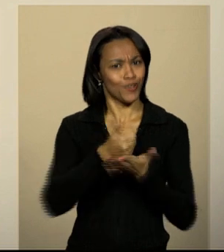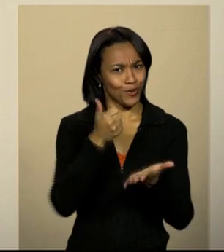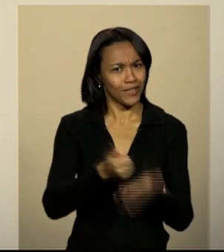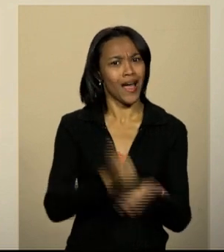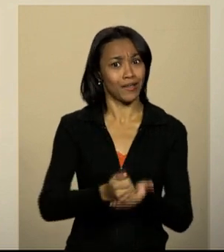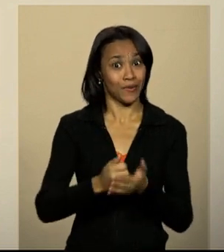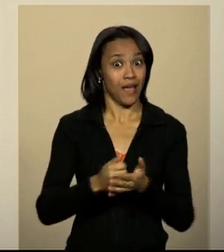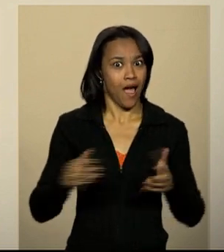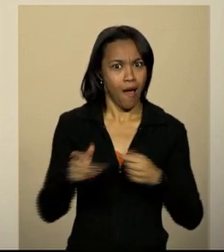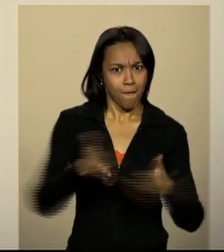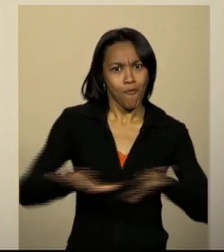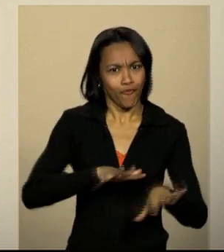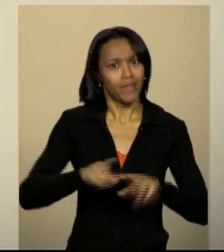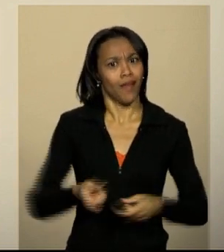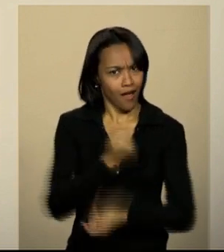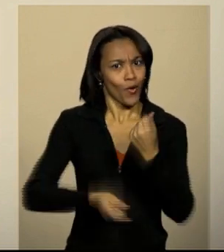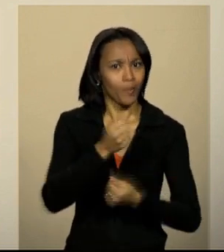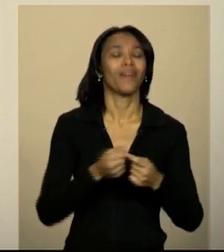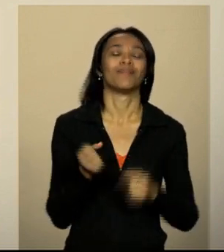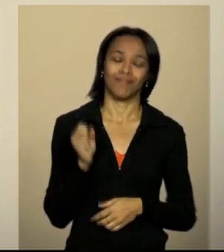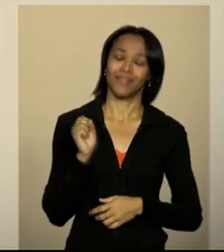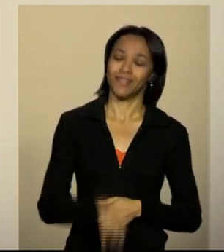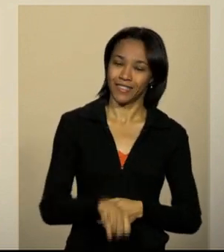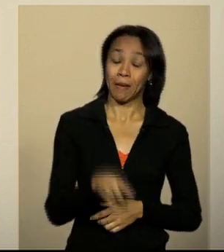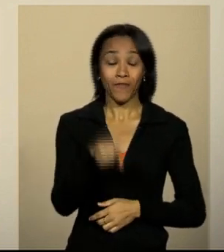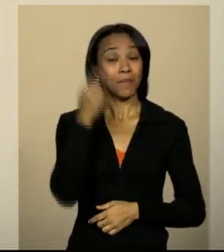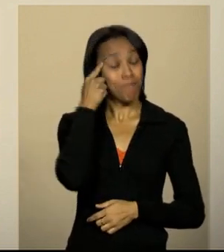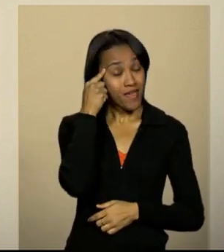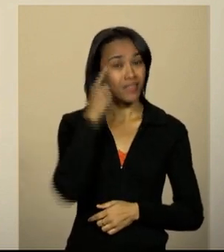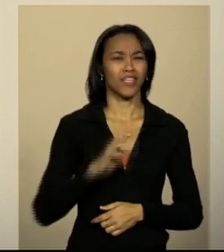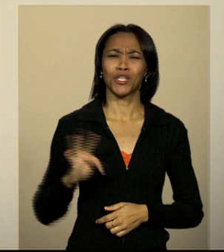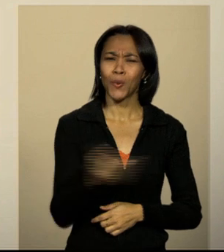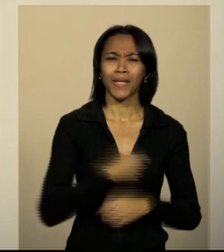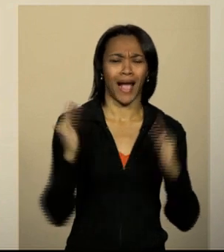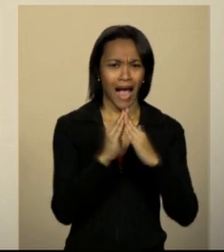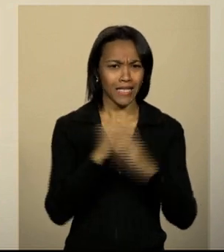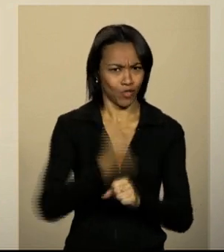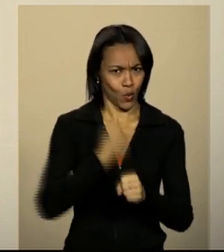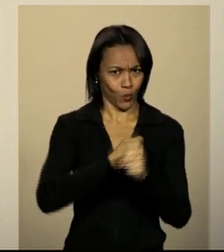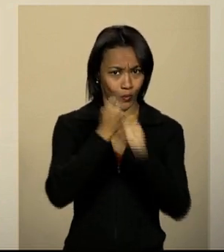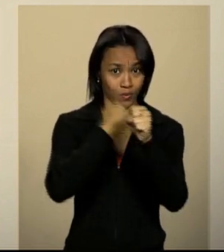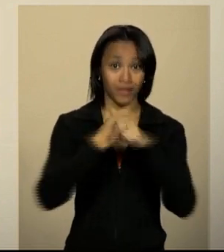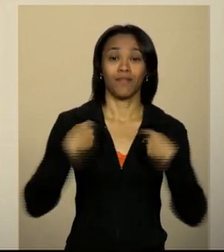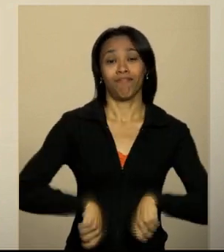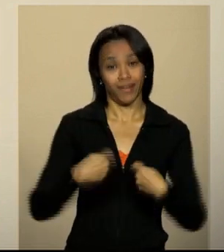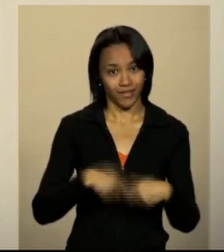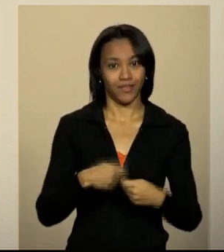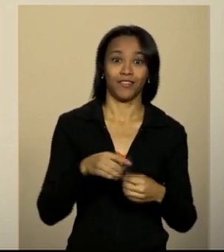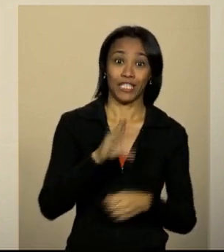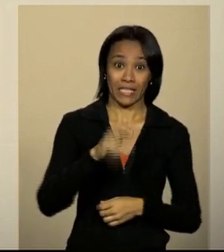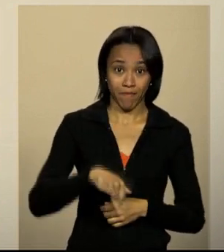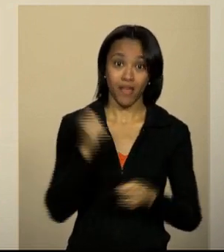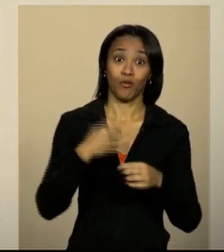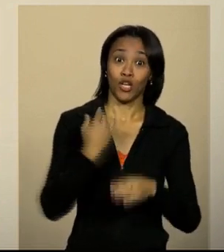ajudado a movimentar a economia não é assim Luciano Imagine que toda casa para ser construída precisa de cimento